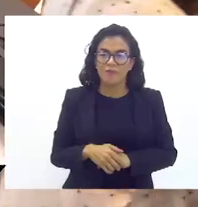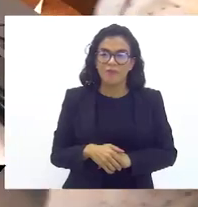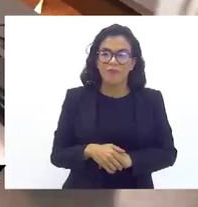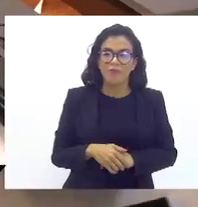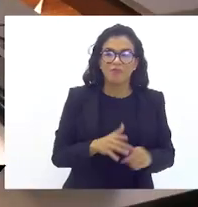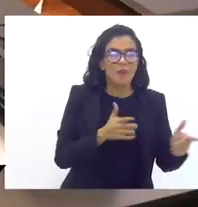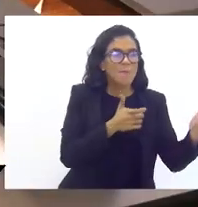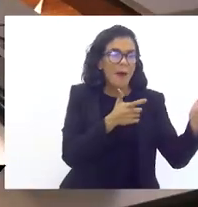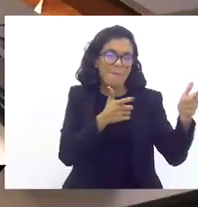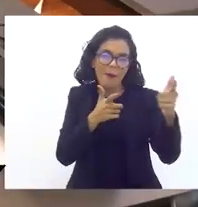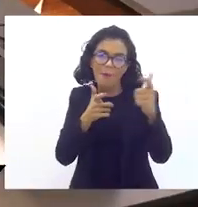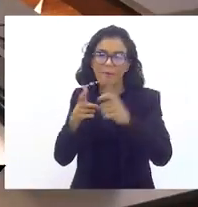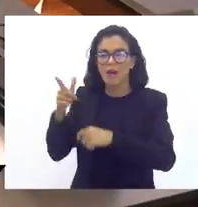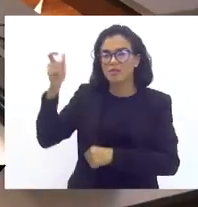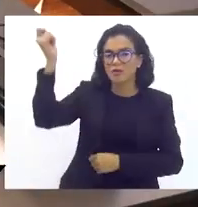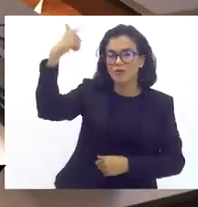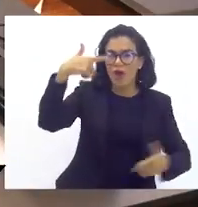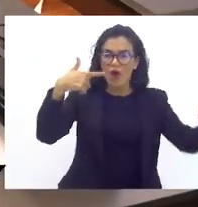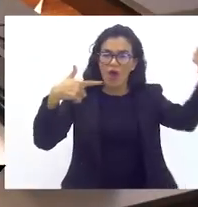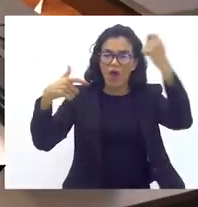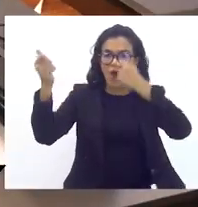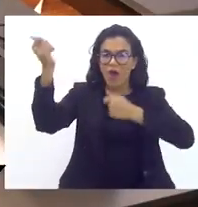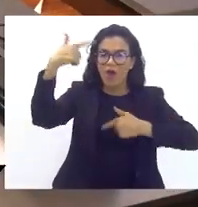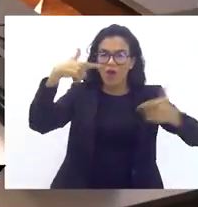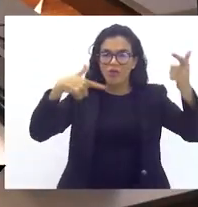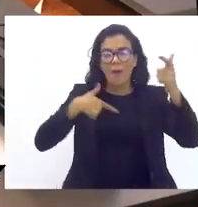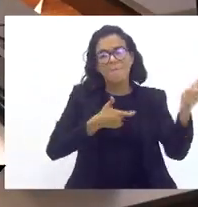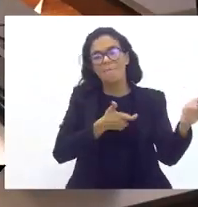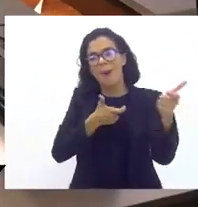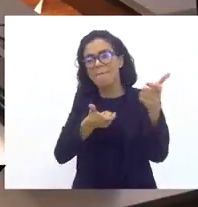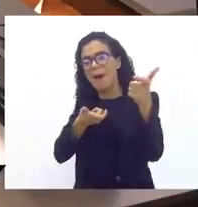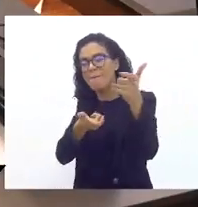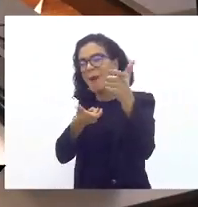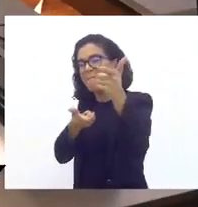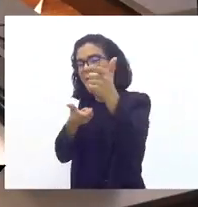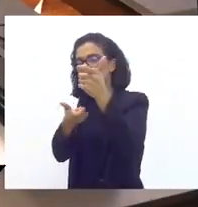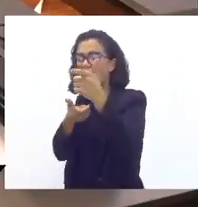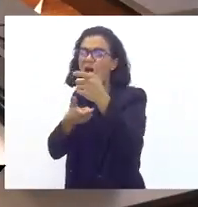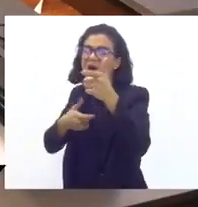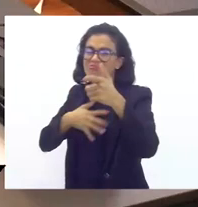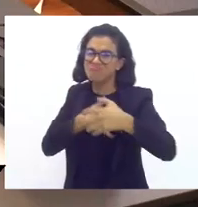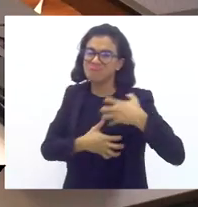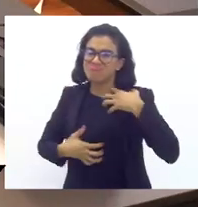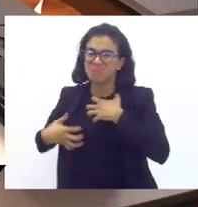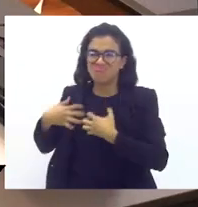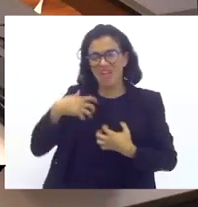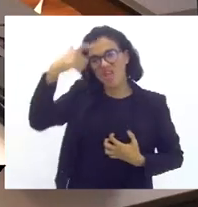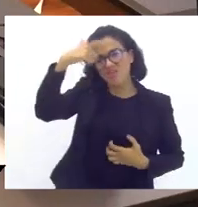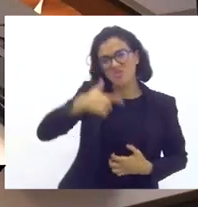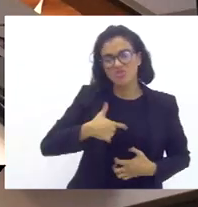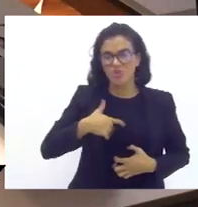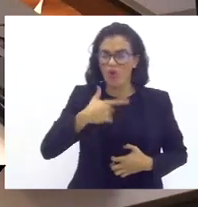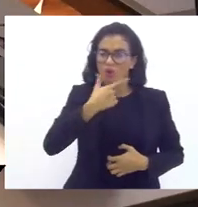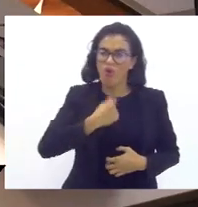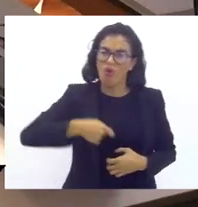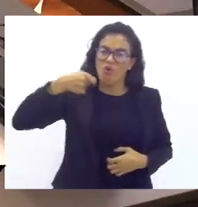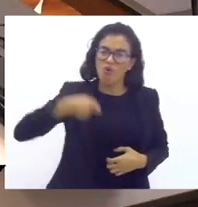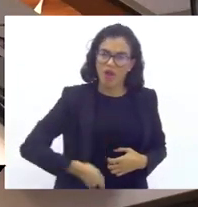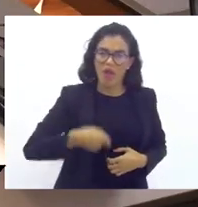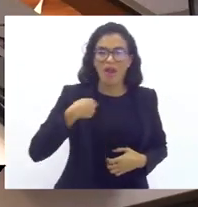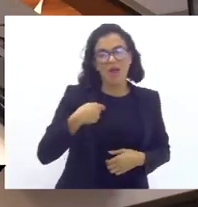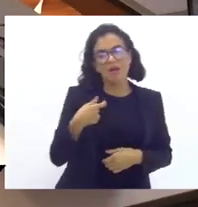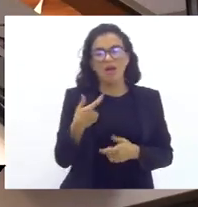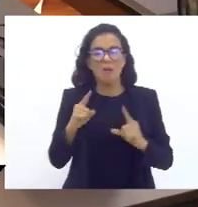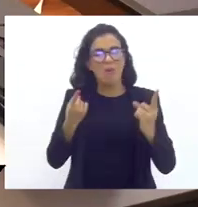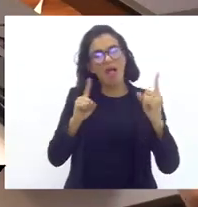contra o sol sua foto só por acaso minha metralhadora cheia de mágoas eu sou o cara acostumada a